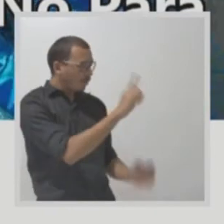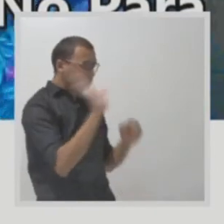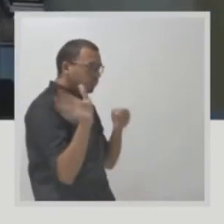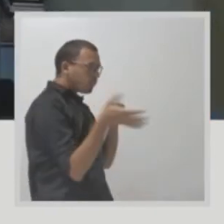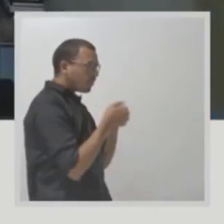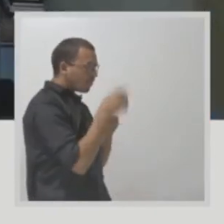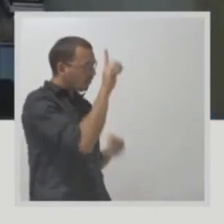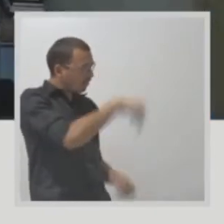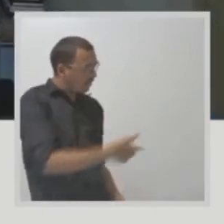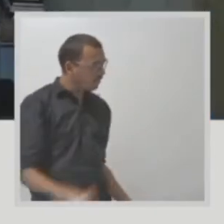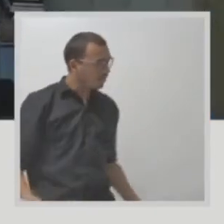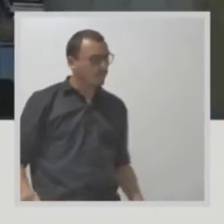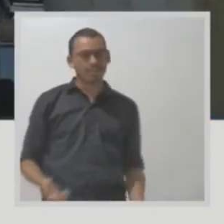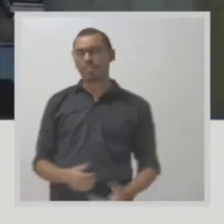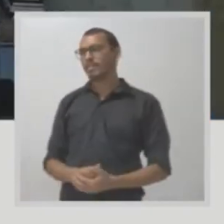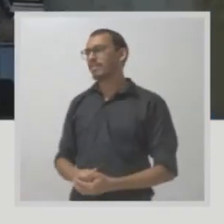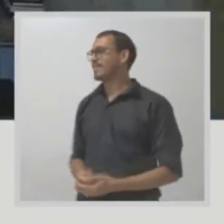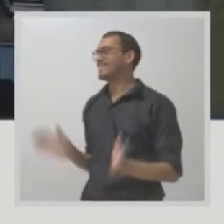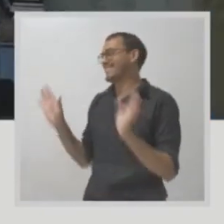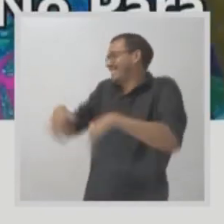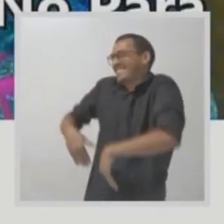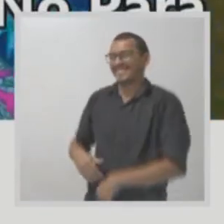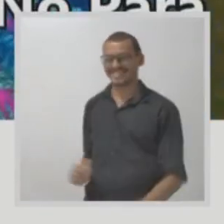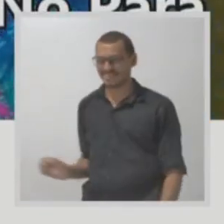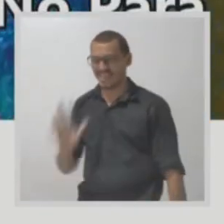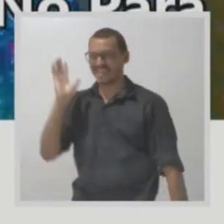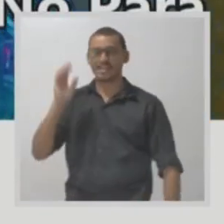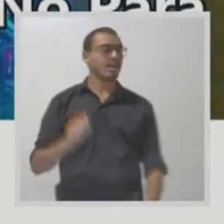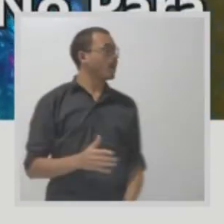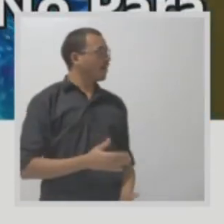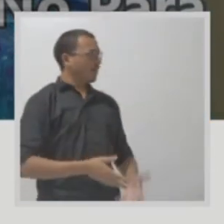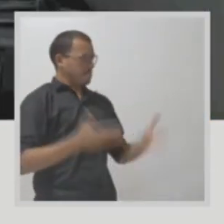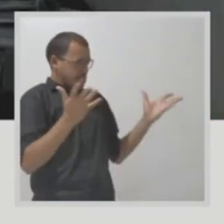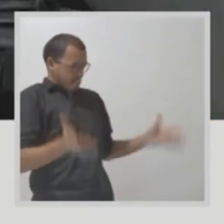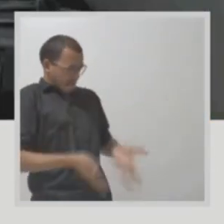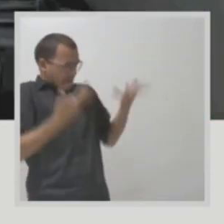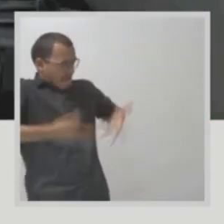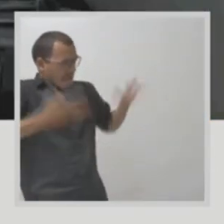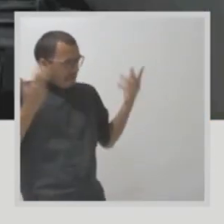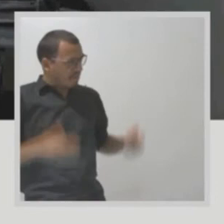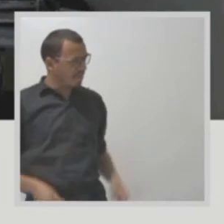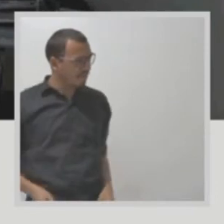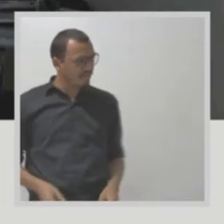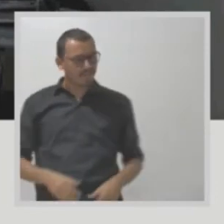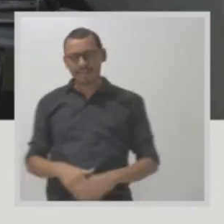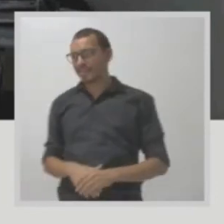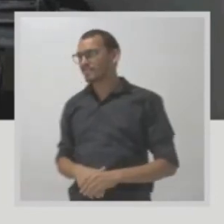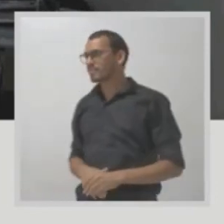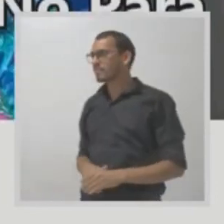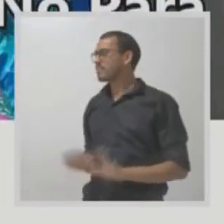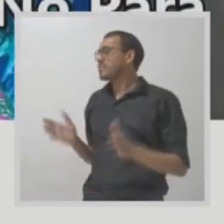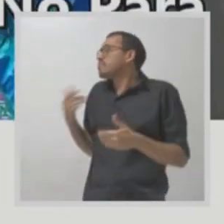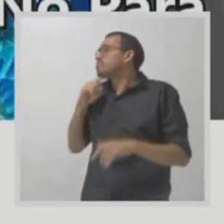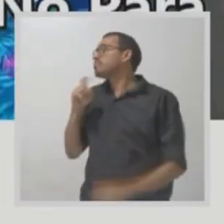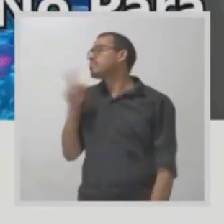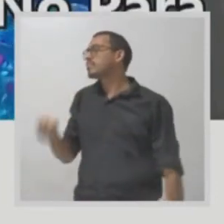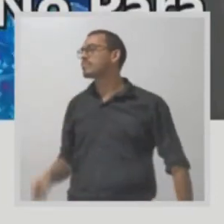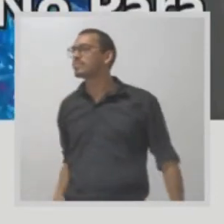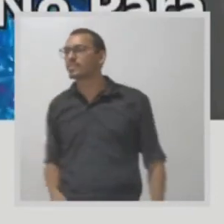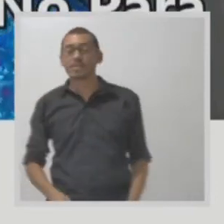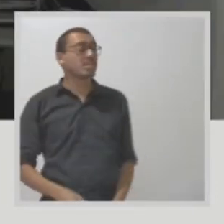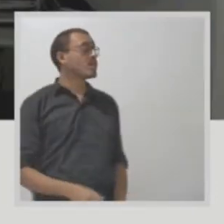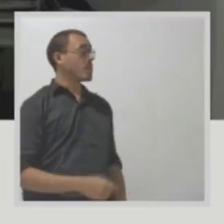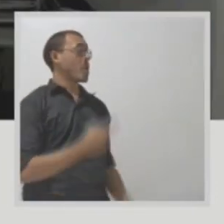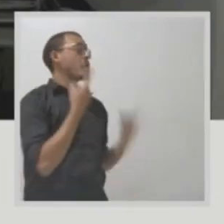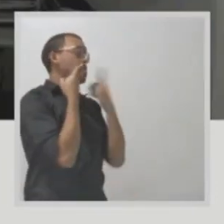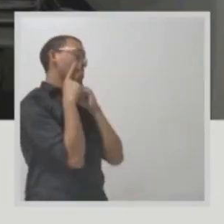esconde. Esse cara é muito exagerado. Tu alopra, doido. Não me importo mesmo. Eu